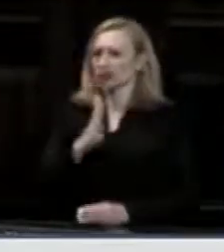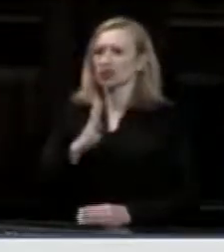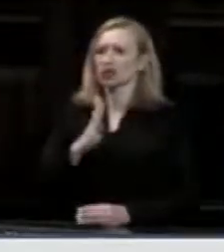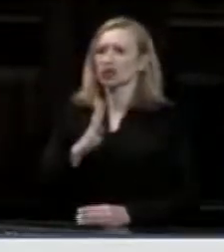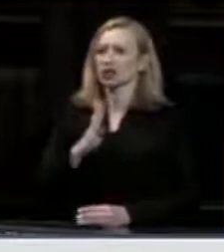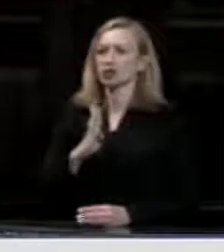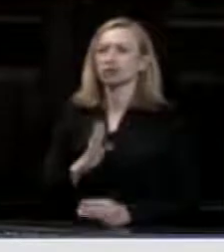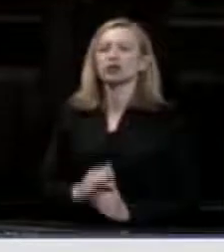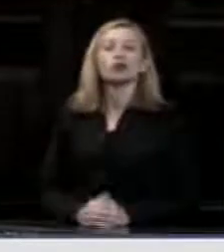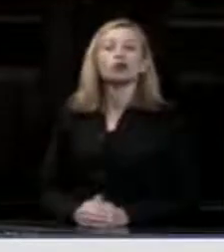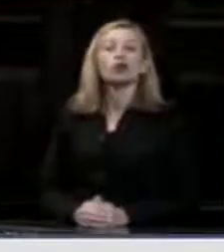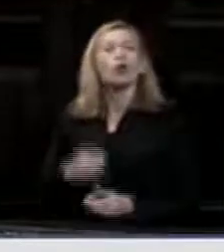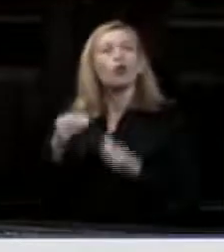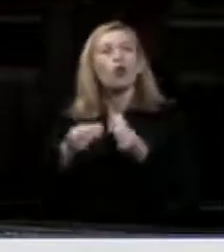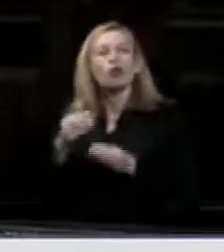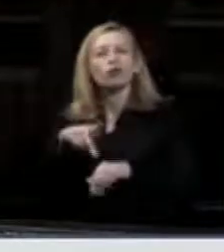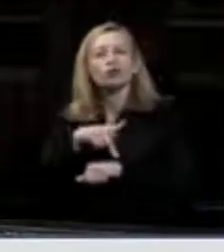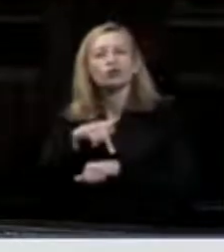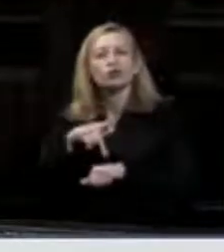como o nosso país